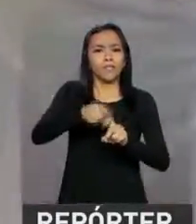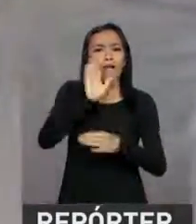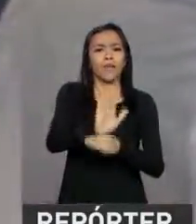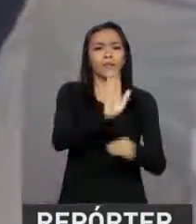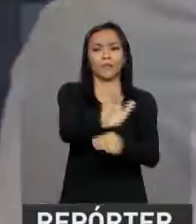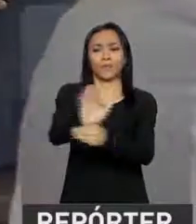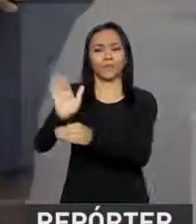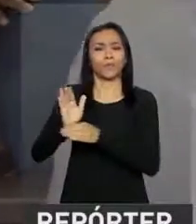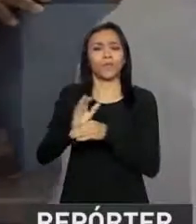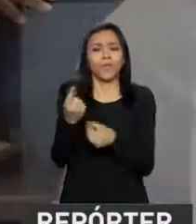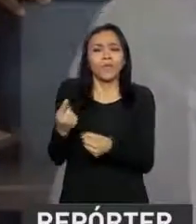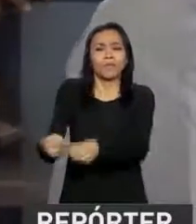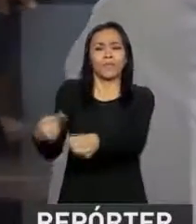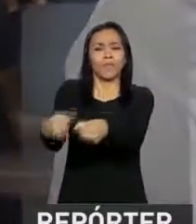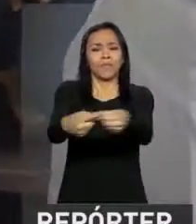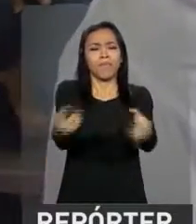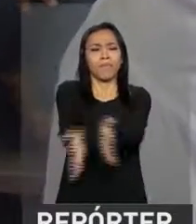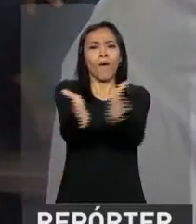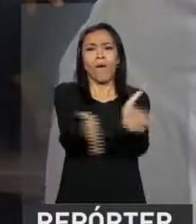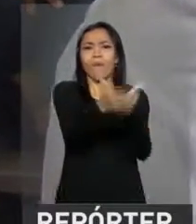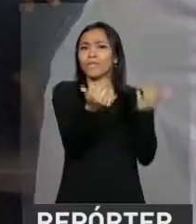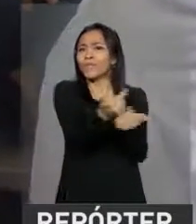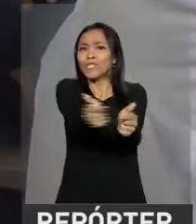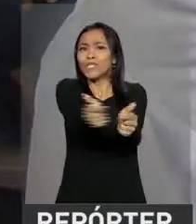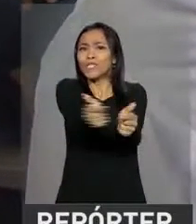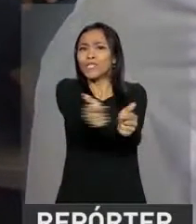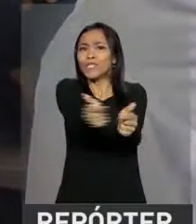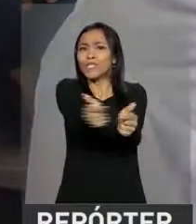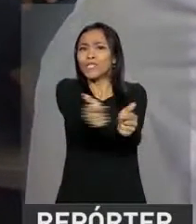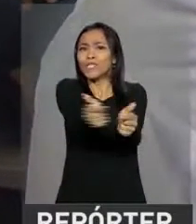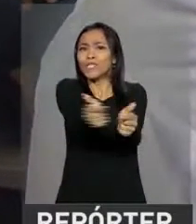da atenção básica para as regiões com carência de profissionais. Atualmente, o programa